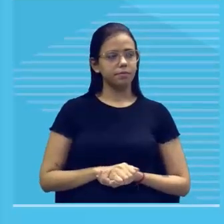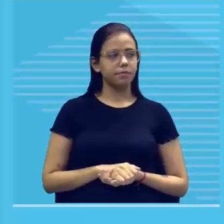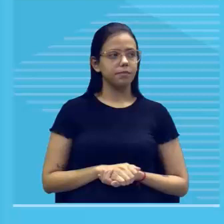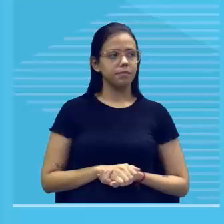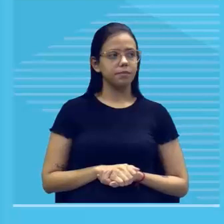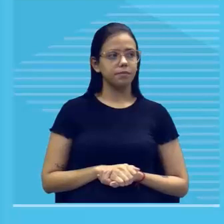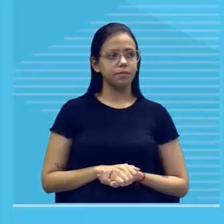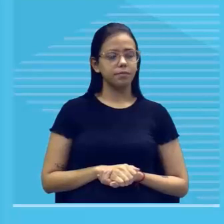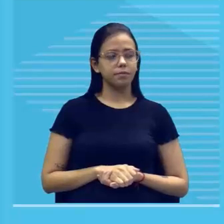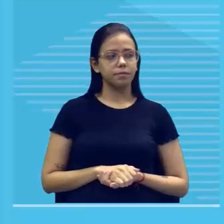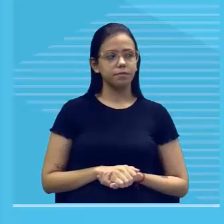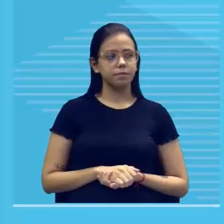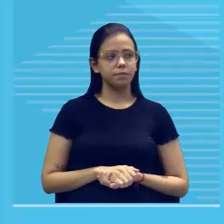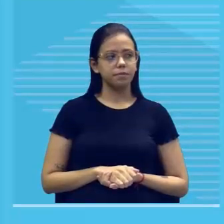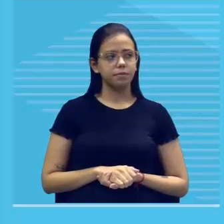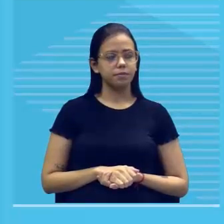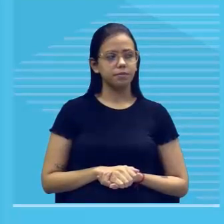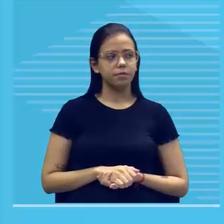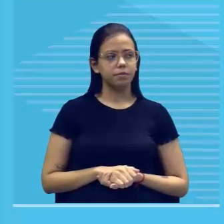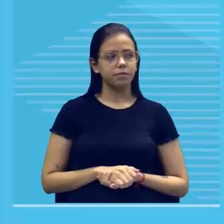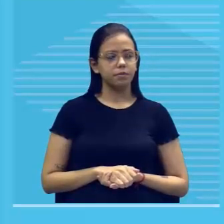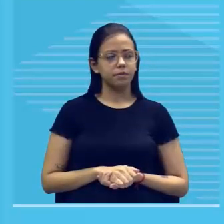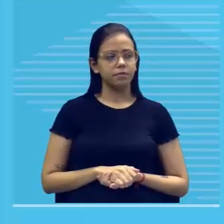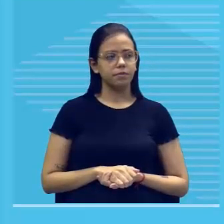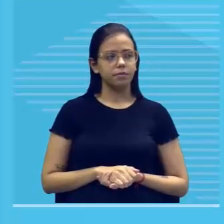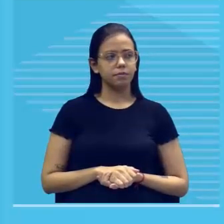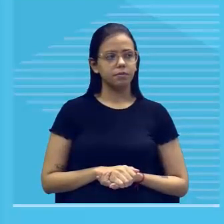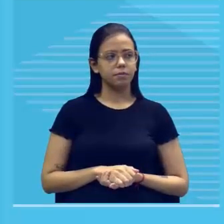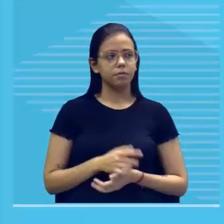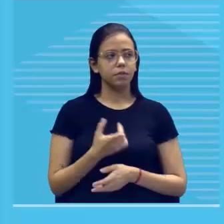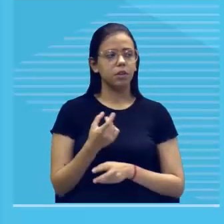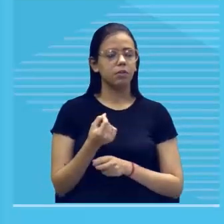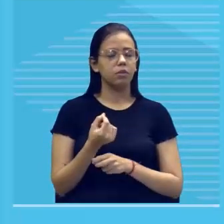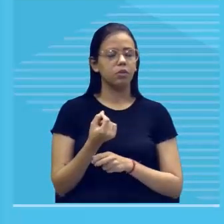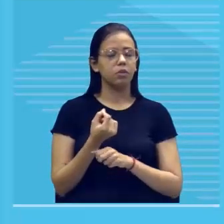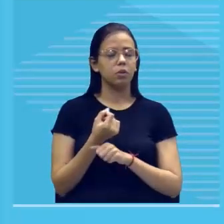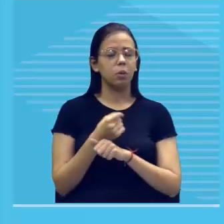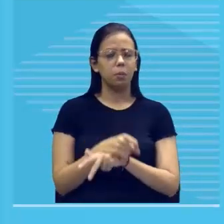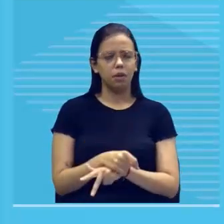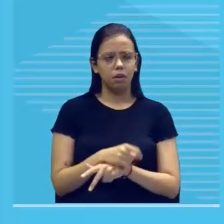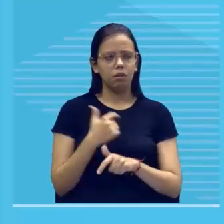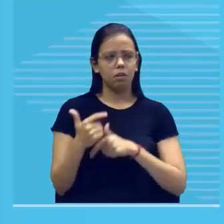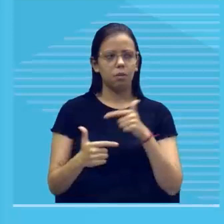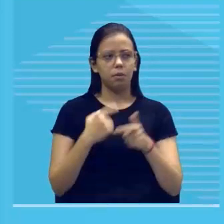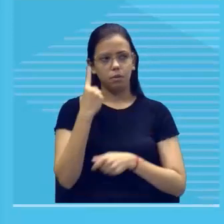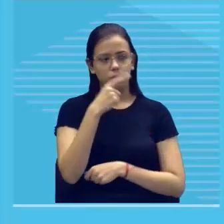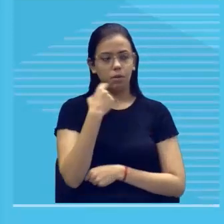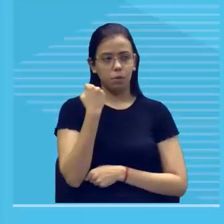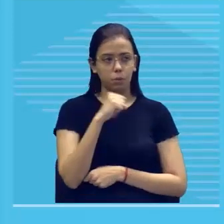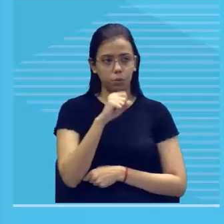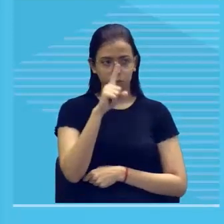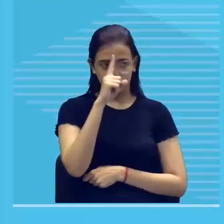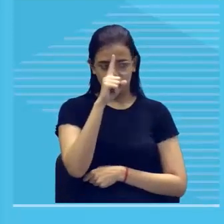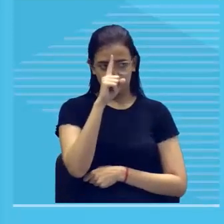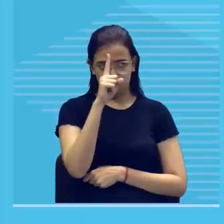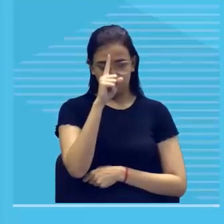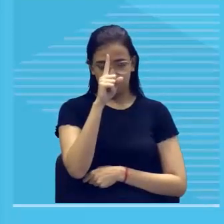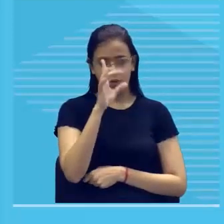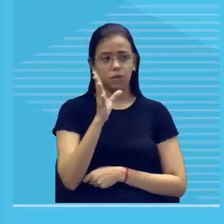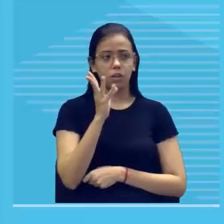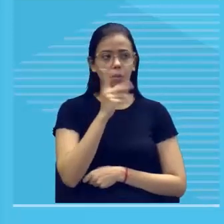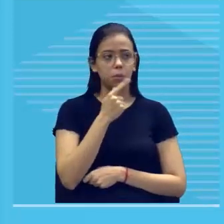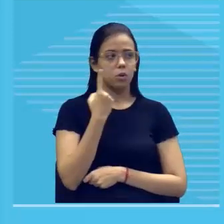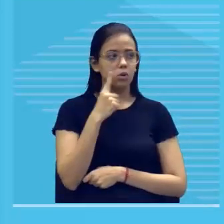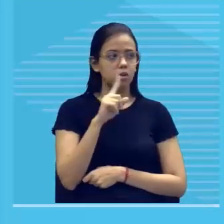tá olha só 20 Operários trabalhando 8 horas por dia levam 18